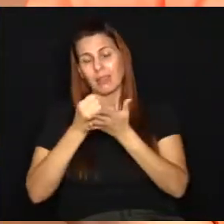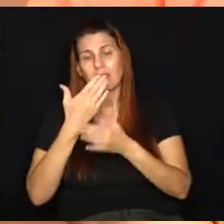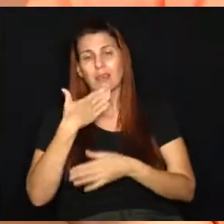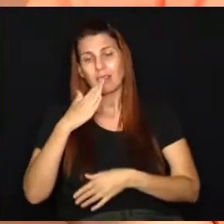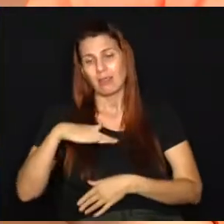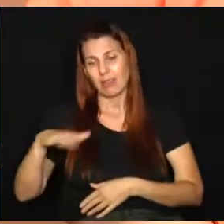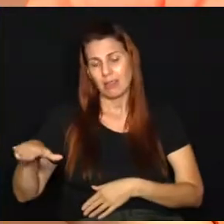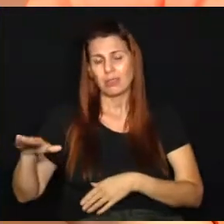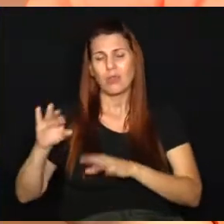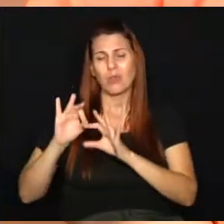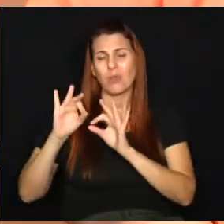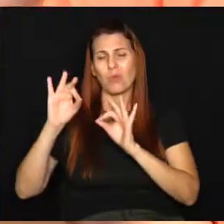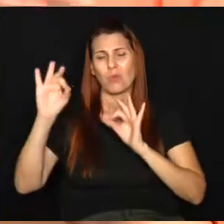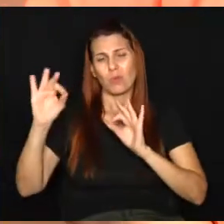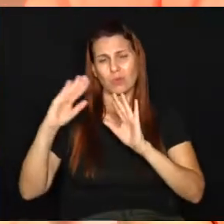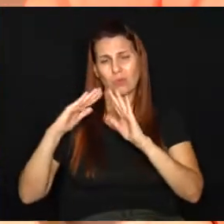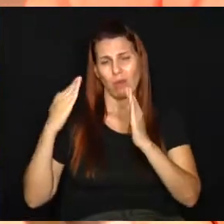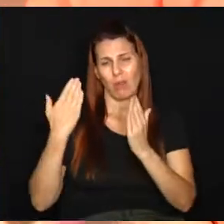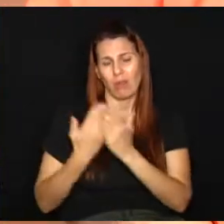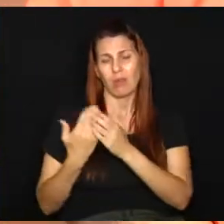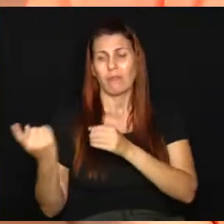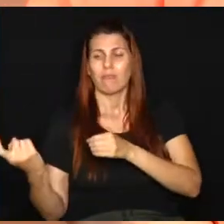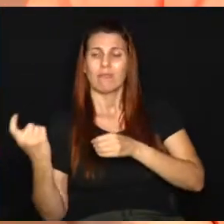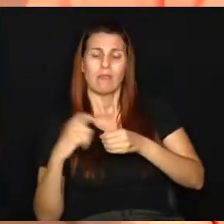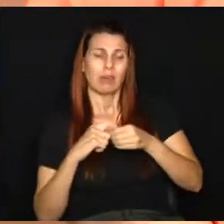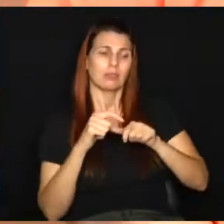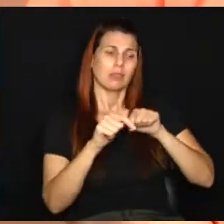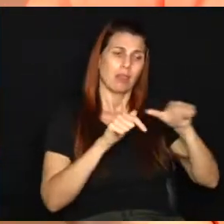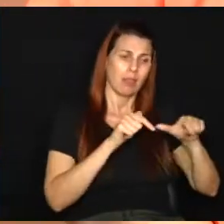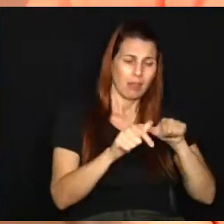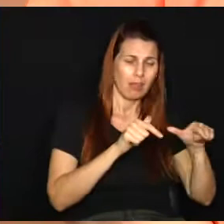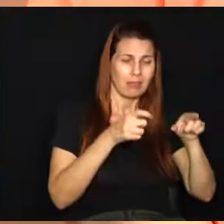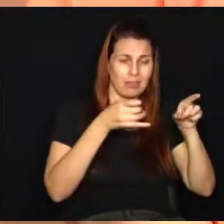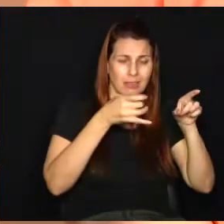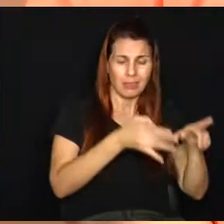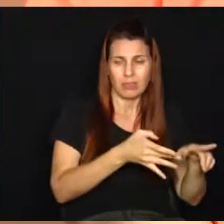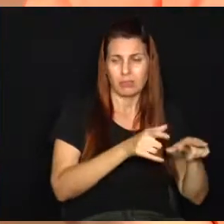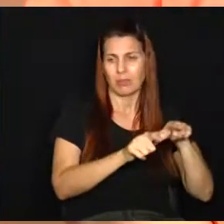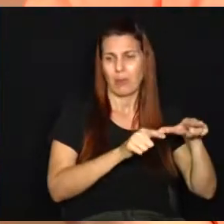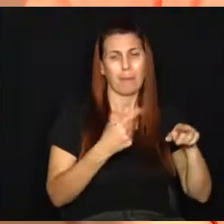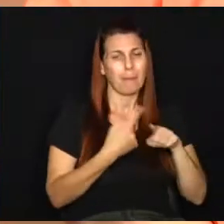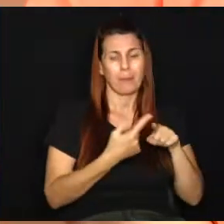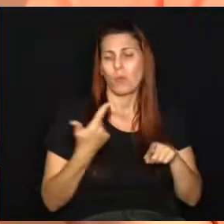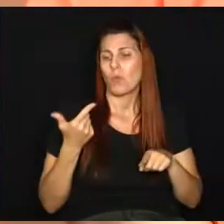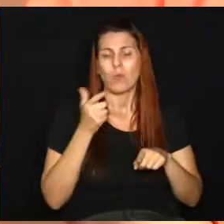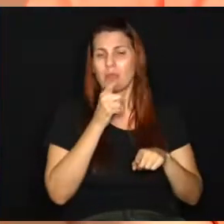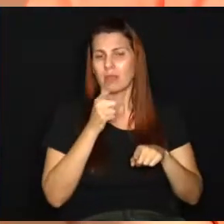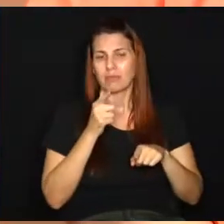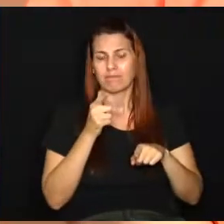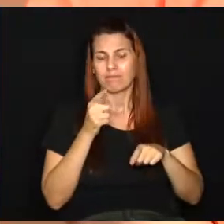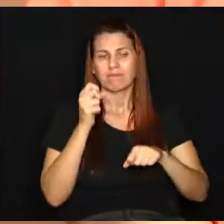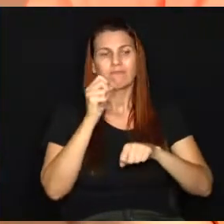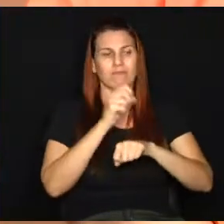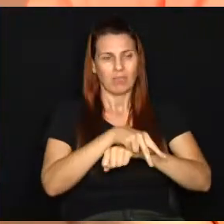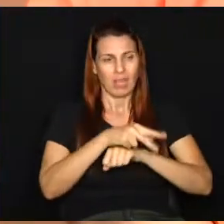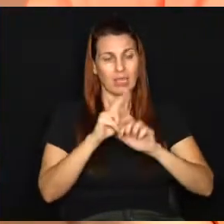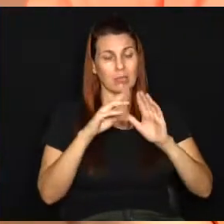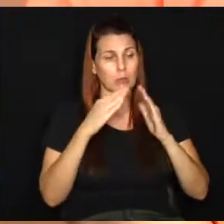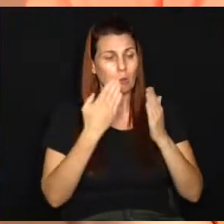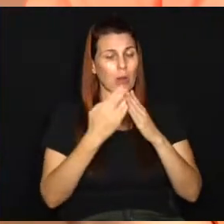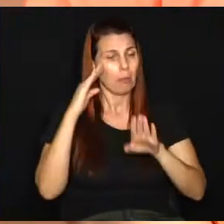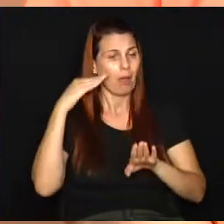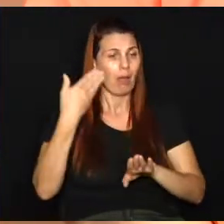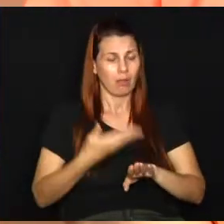lá longe, voltar para o trabalho, tem que largar o emprego, porque não consegue vaga no período